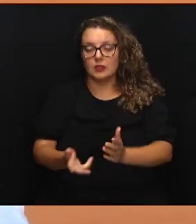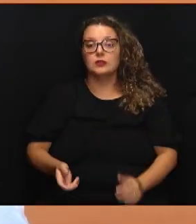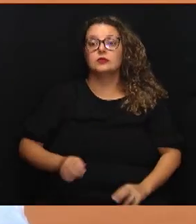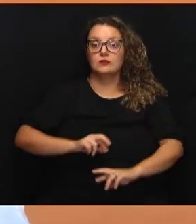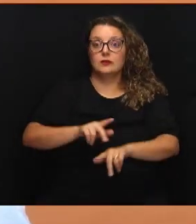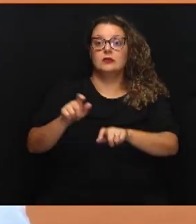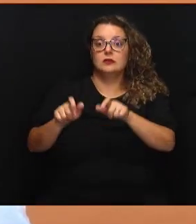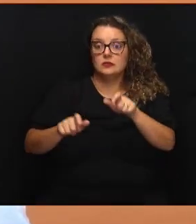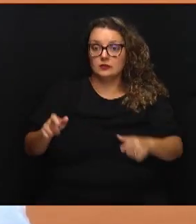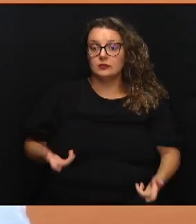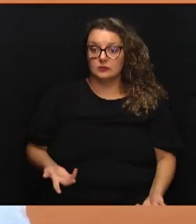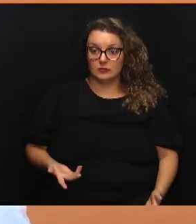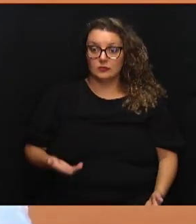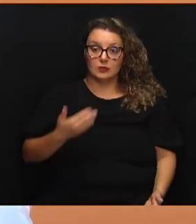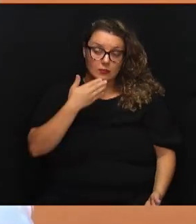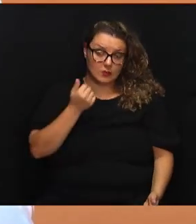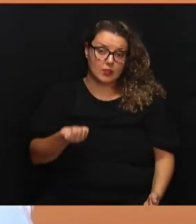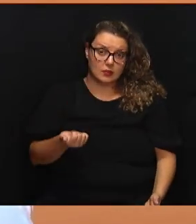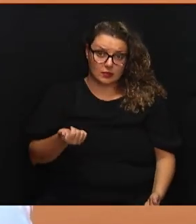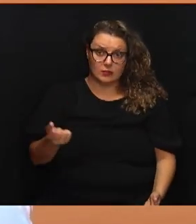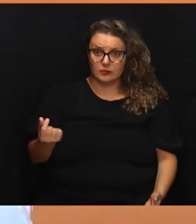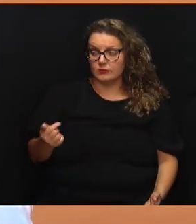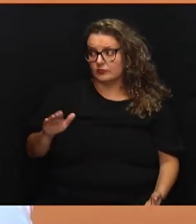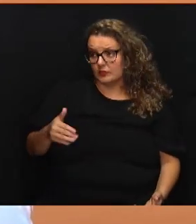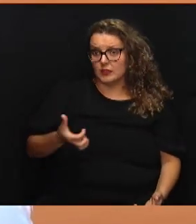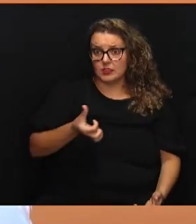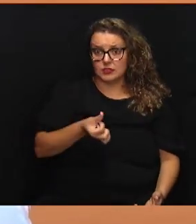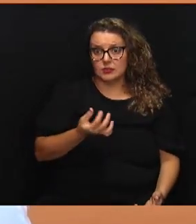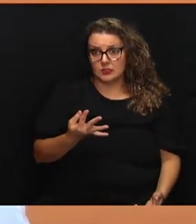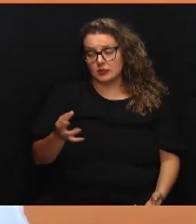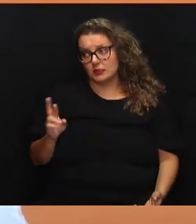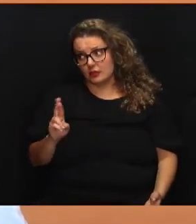o melhor, né? Uma previsão de preço de R$ 64.